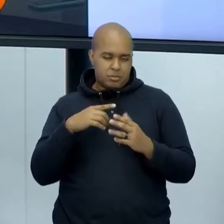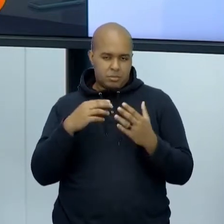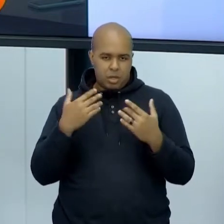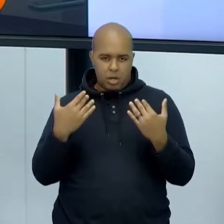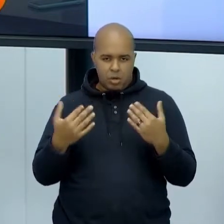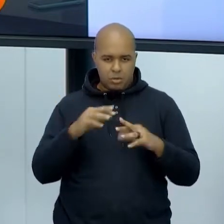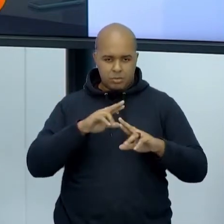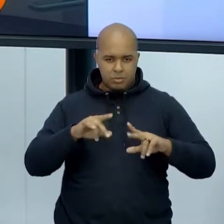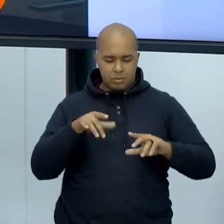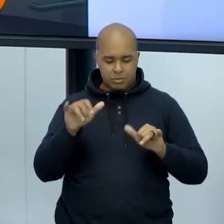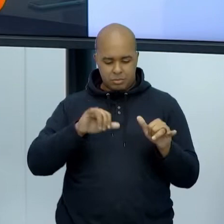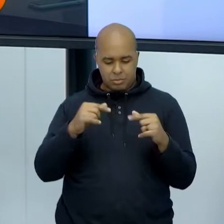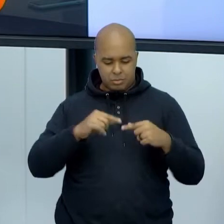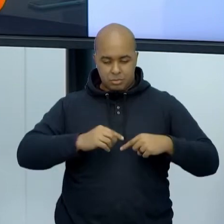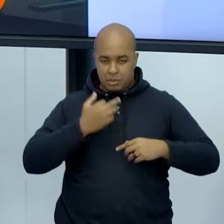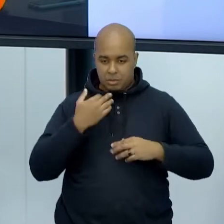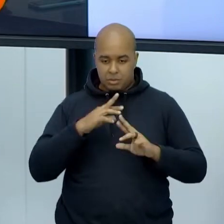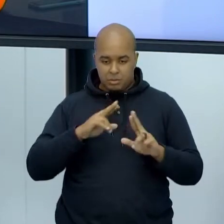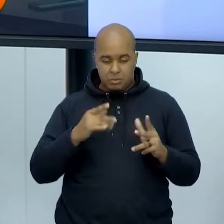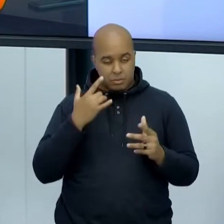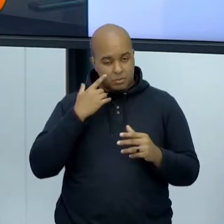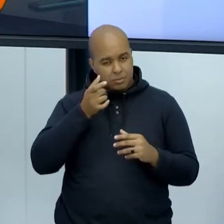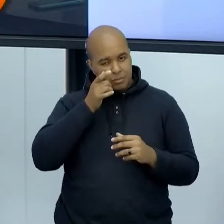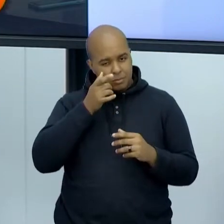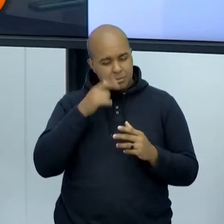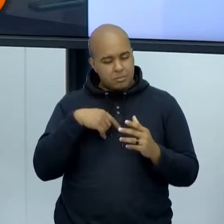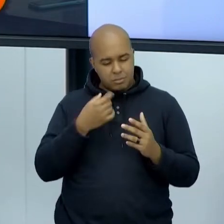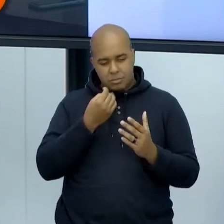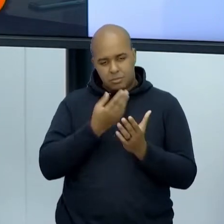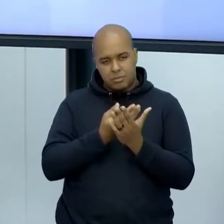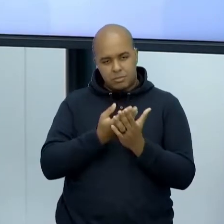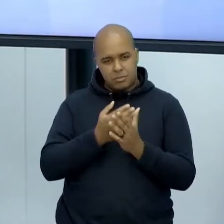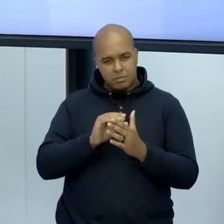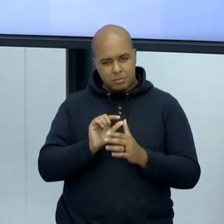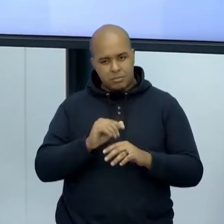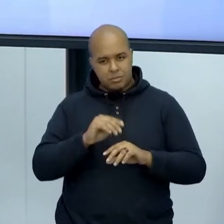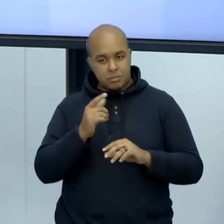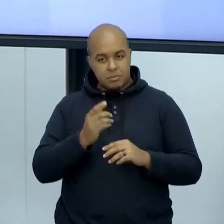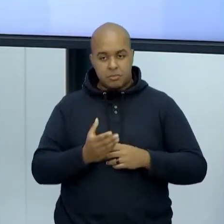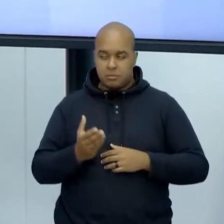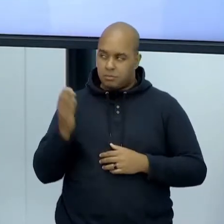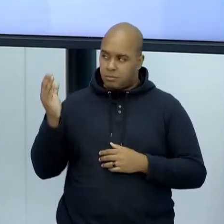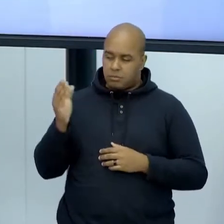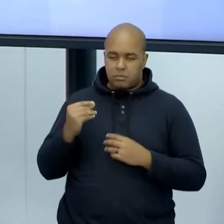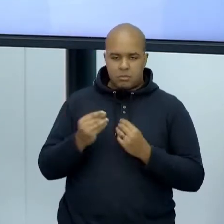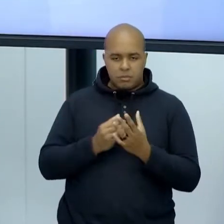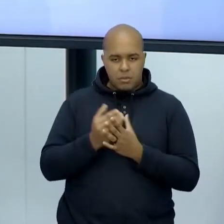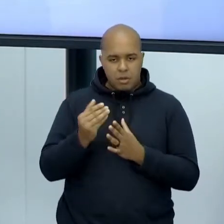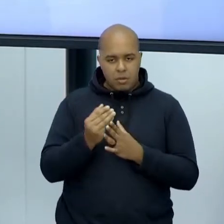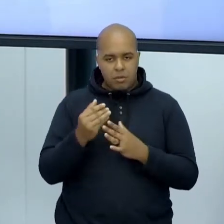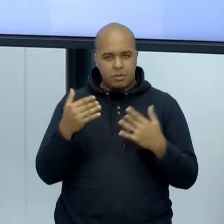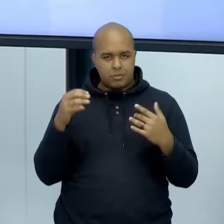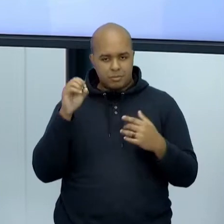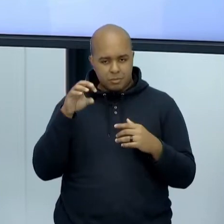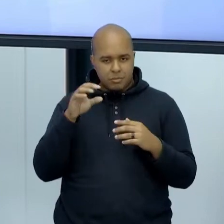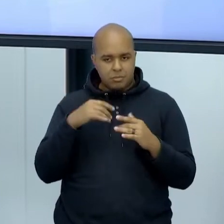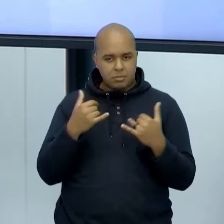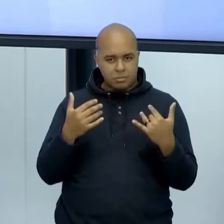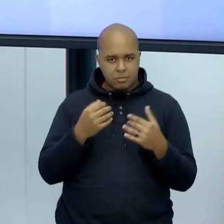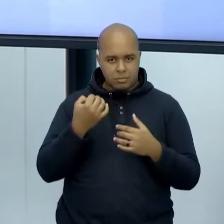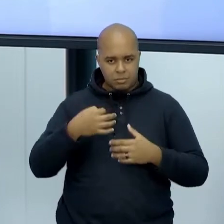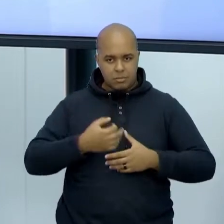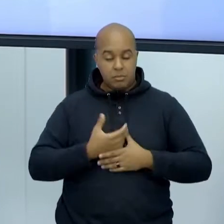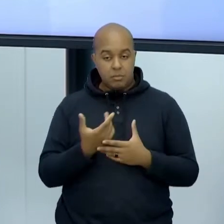cor. É interessante isso, né? Então, vale a pena estudar um pouco mais. E essa, então, é a origem da luz, né? A natureza da